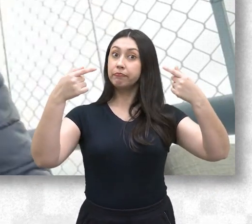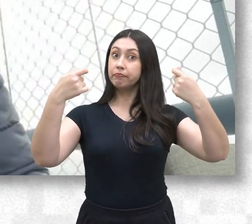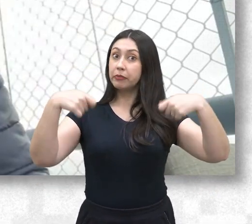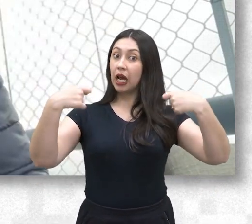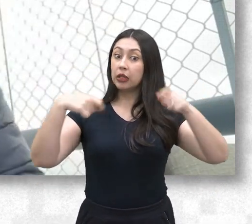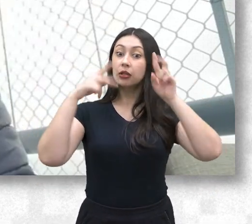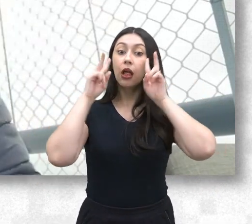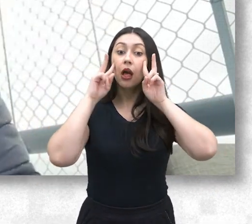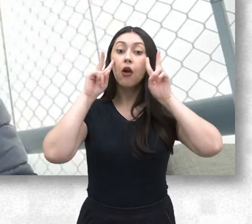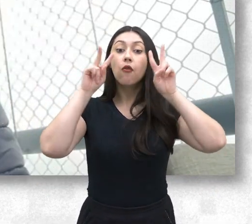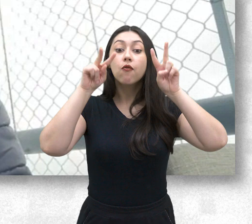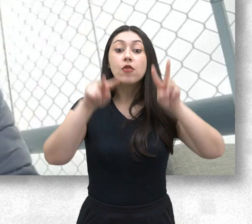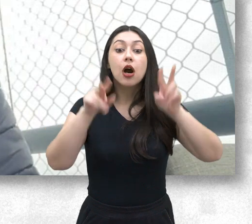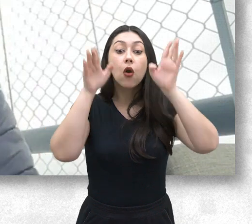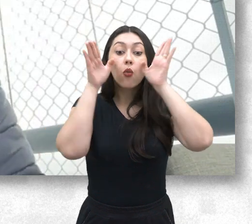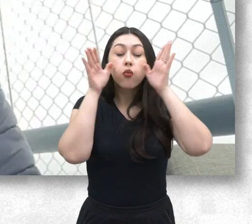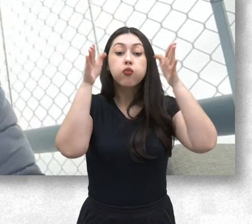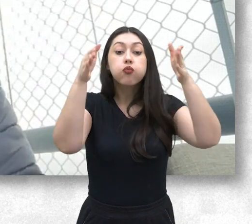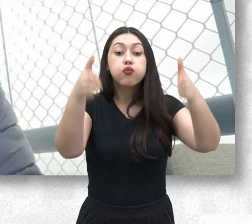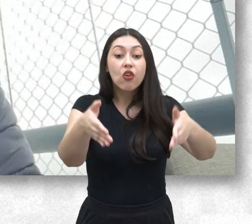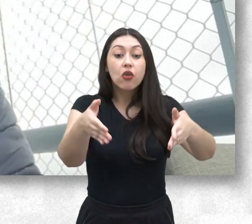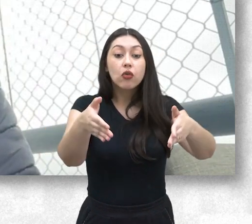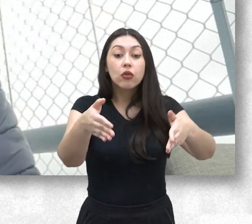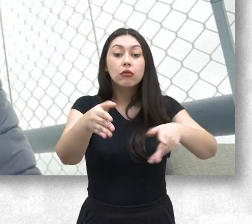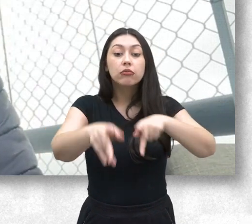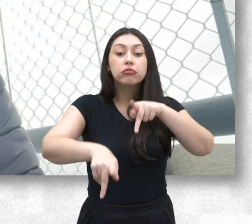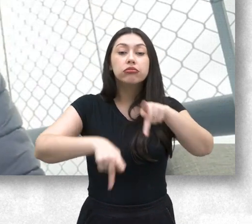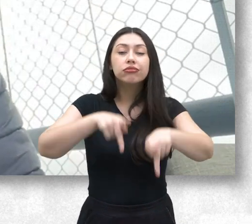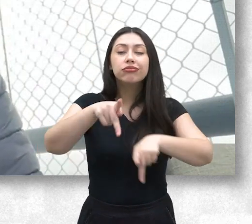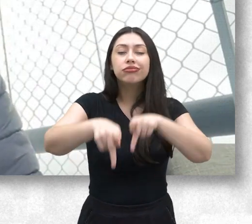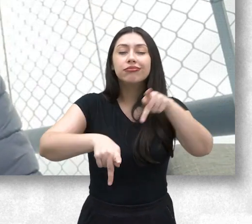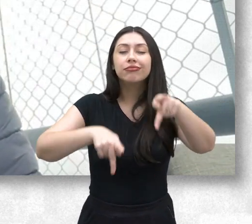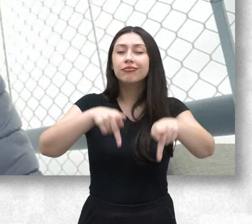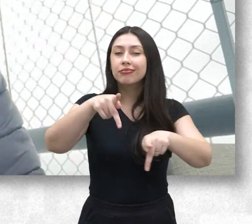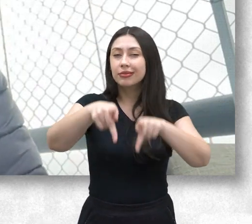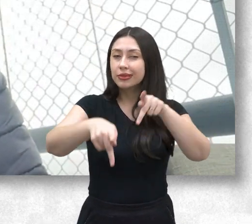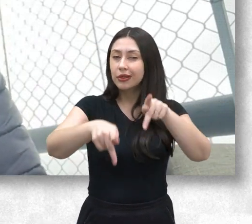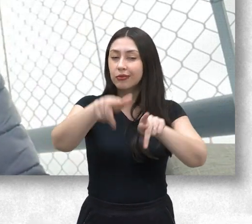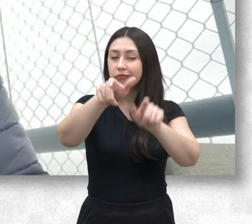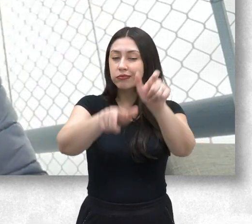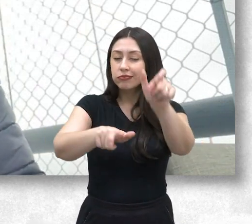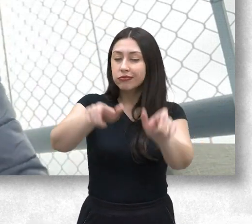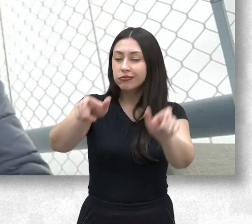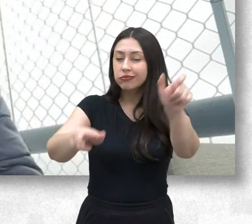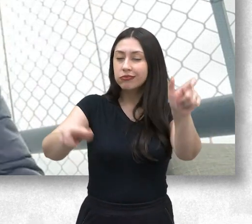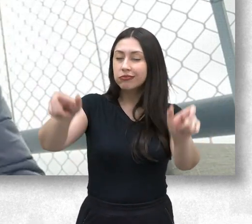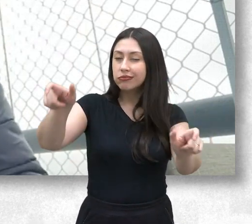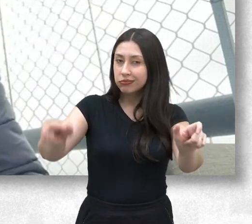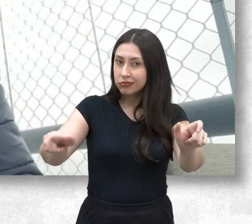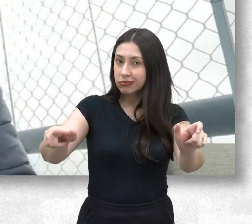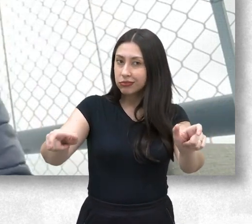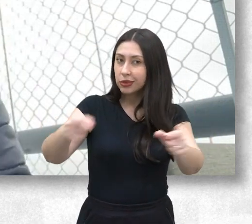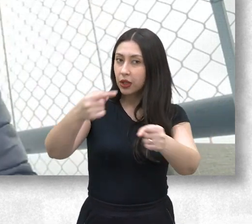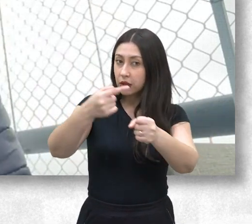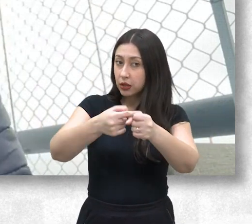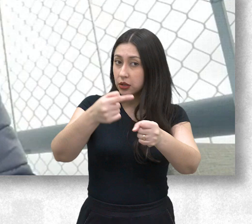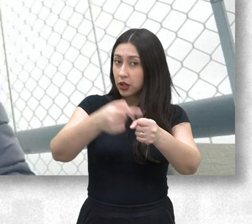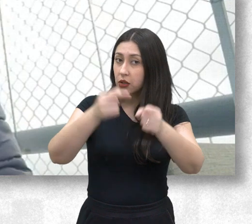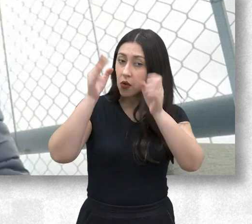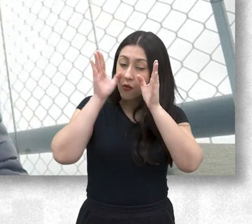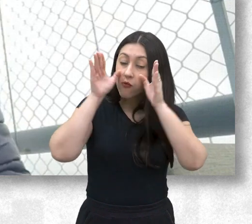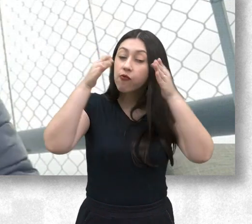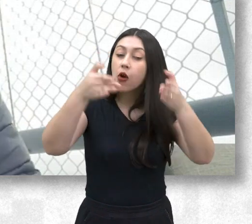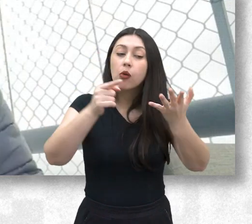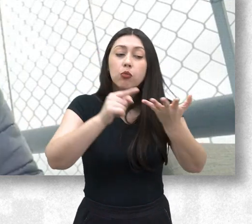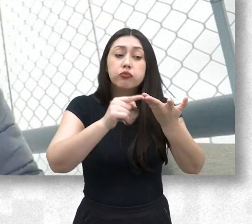oposição, que eles olhem para o papel deles ali no dia a dia com foco nas pessoas, com foco na